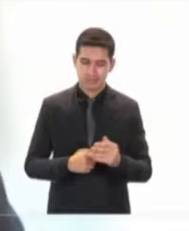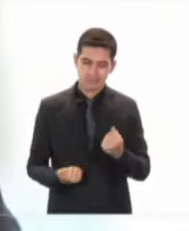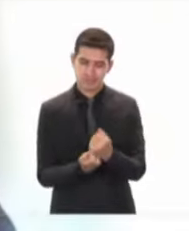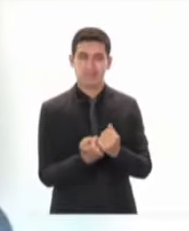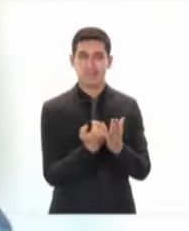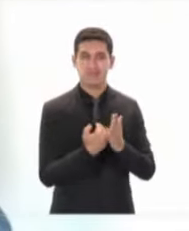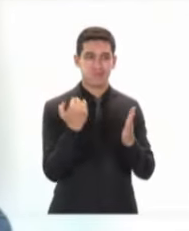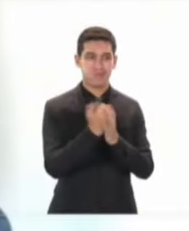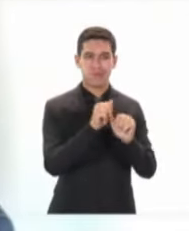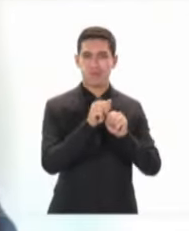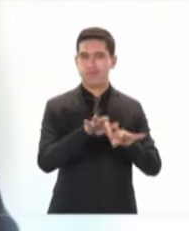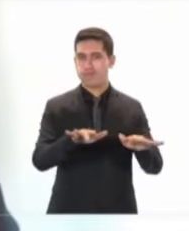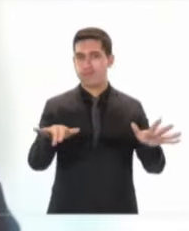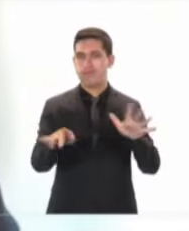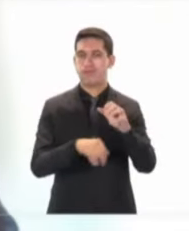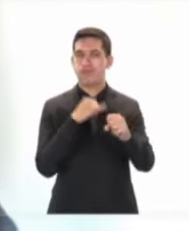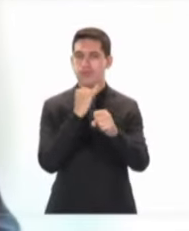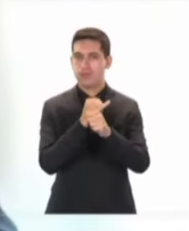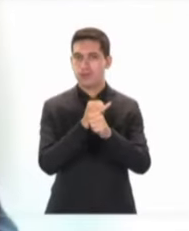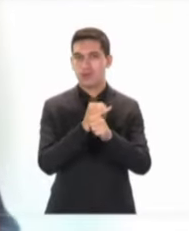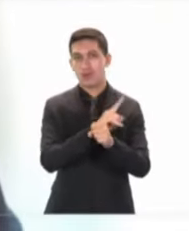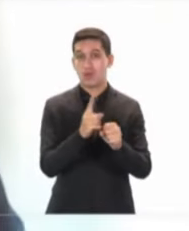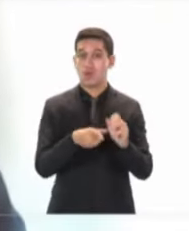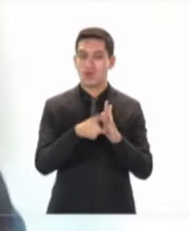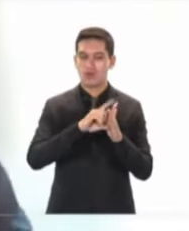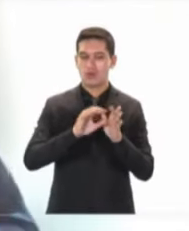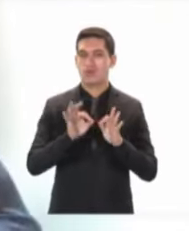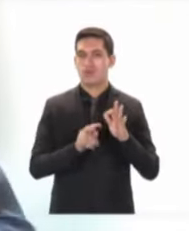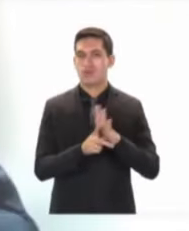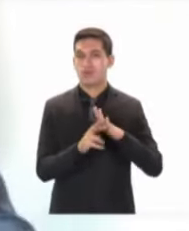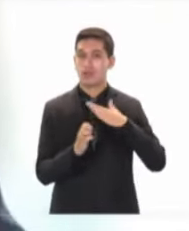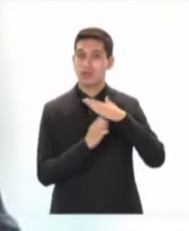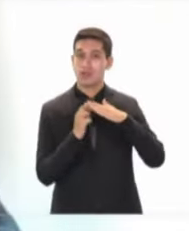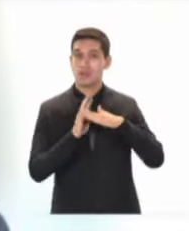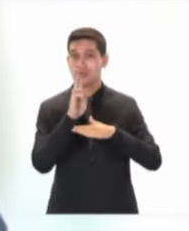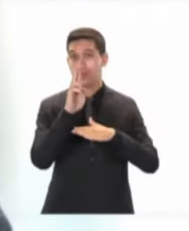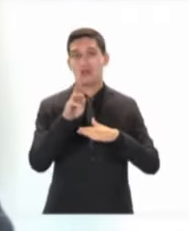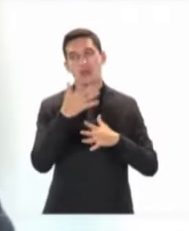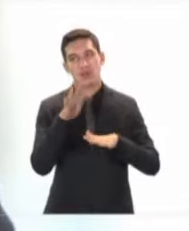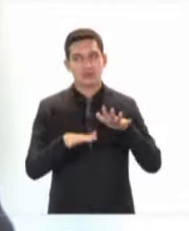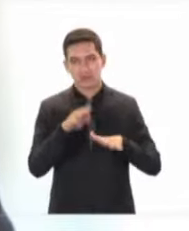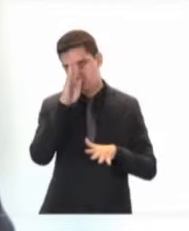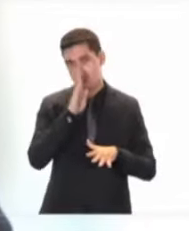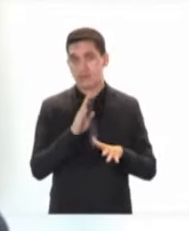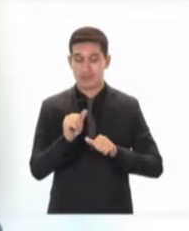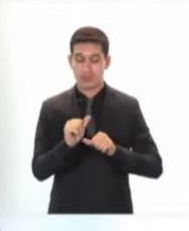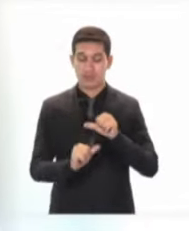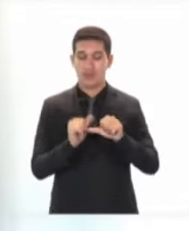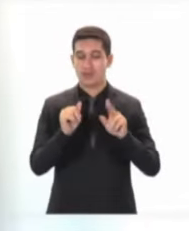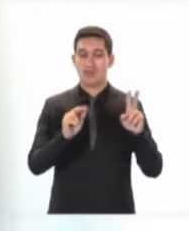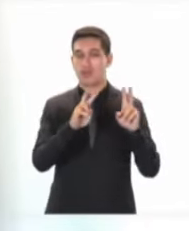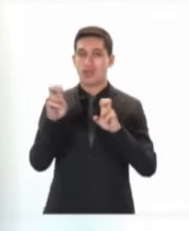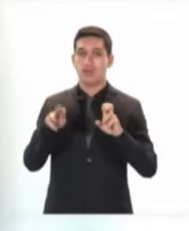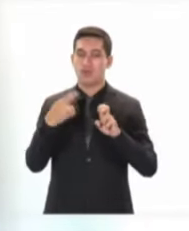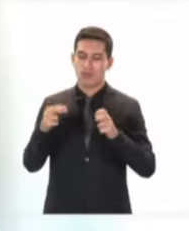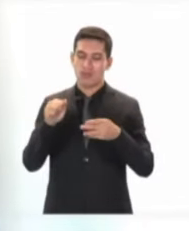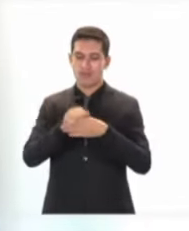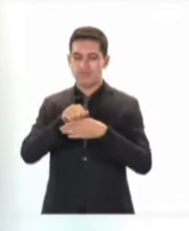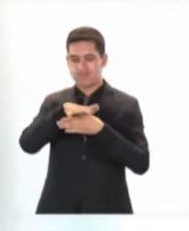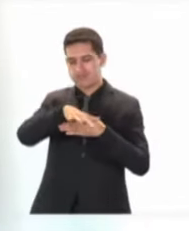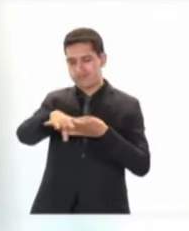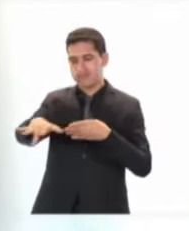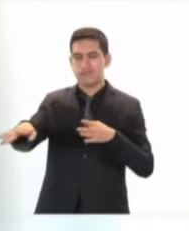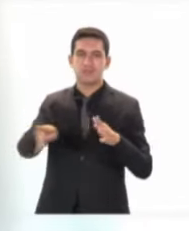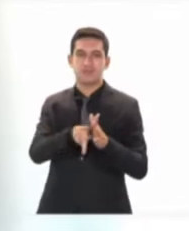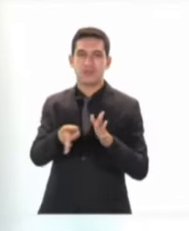de ferramentas digitais não disponibilizadas pelo provedor, ainda que gratuitas, para alterar o teor ou a repercussão da propaganda eleitoral,